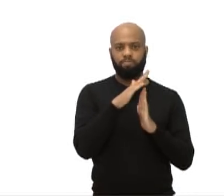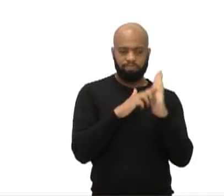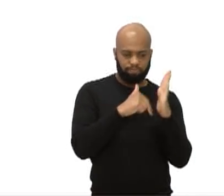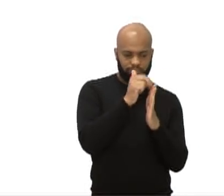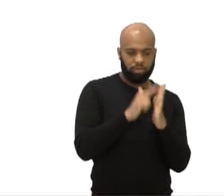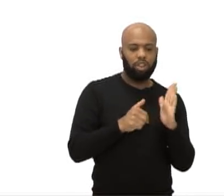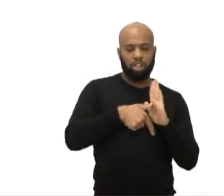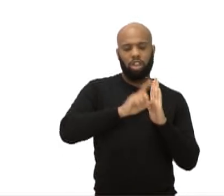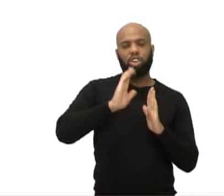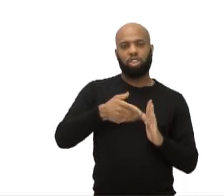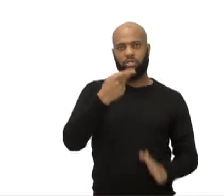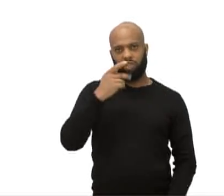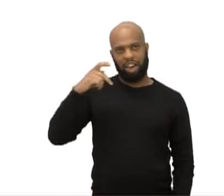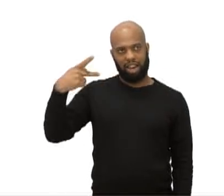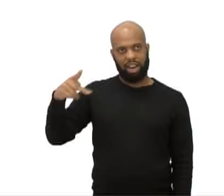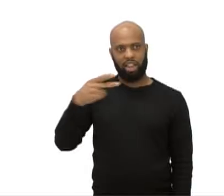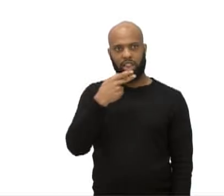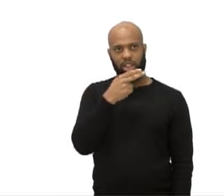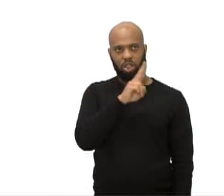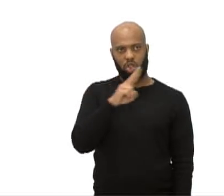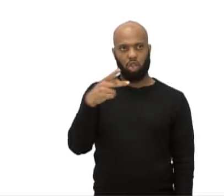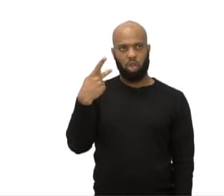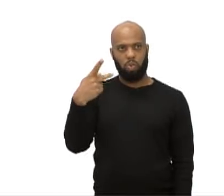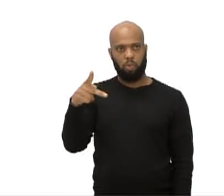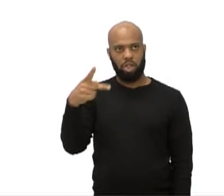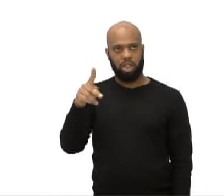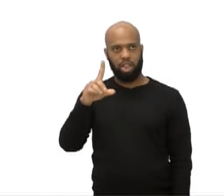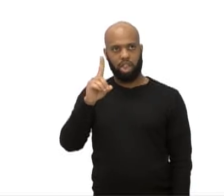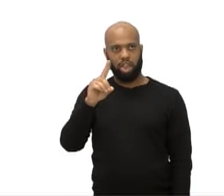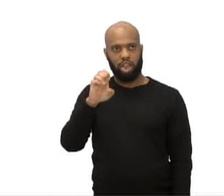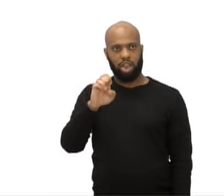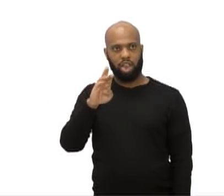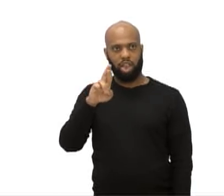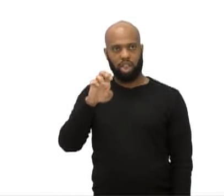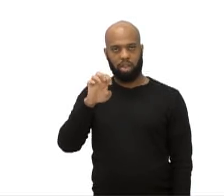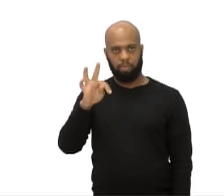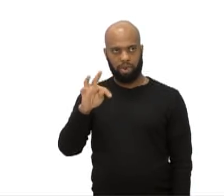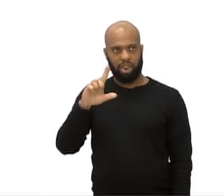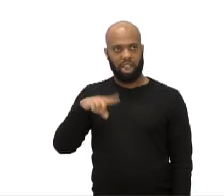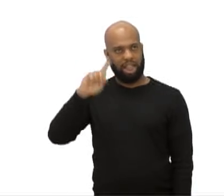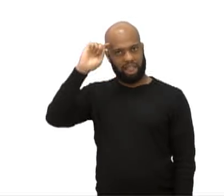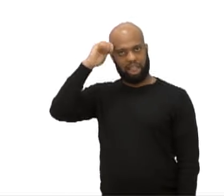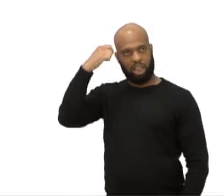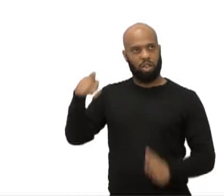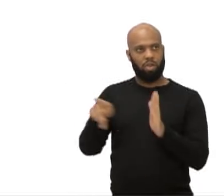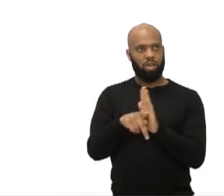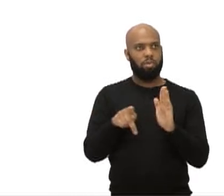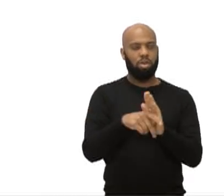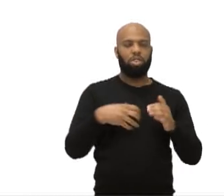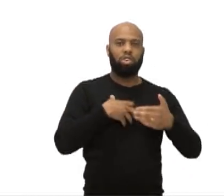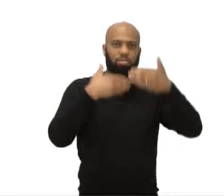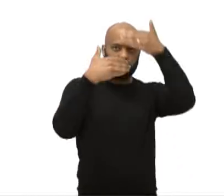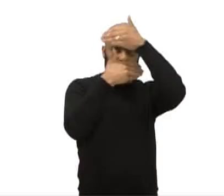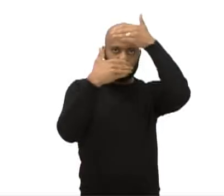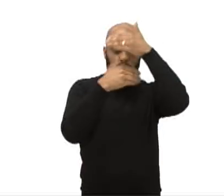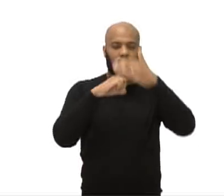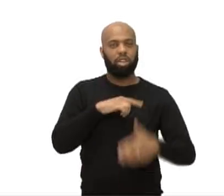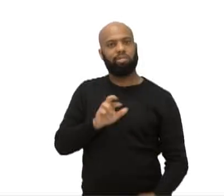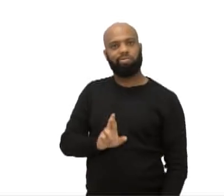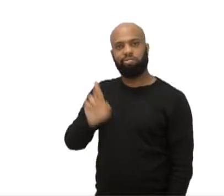já mencionado aqui, Jean-Baptiste Debré, o negro de origem muçulmana. Então, nós temos aqui uma